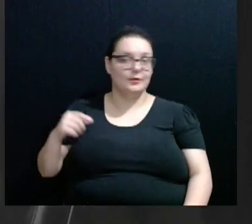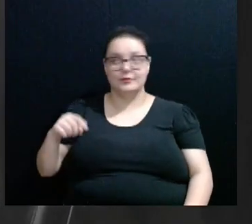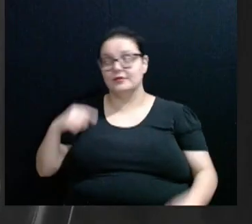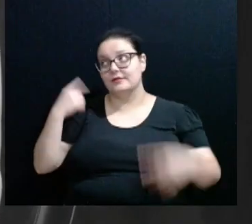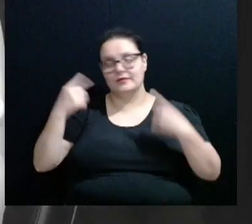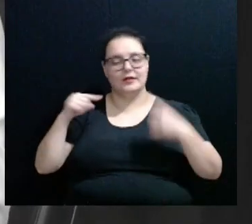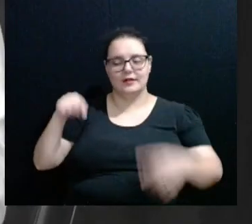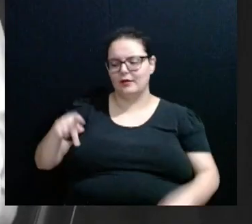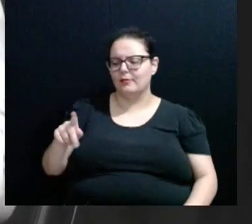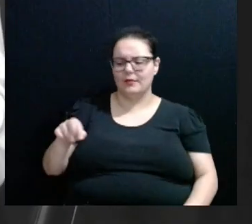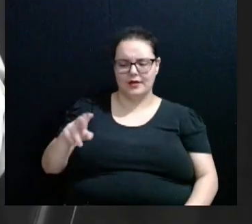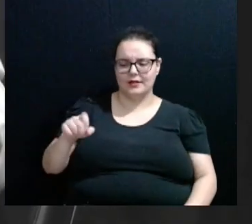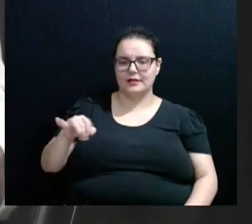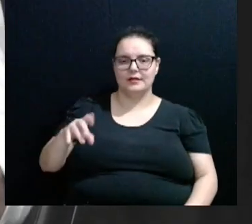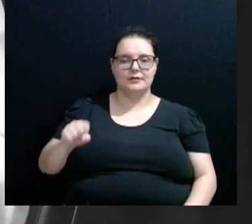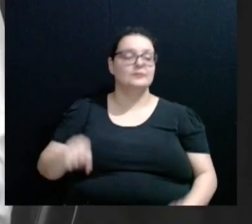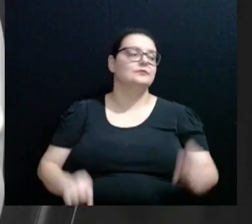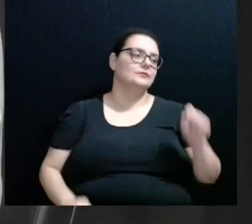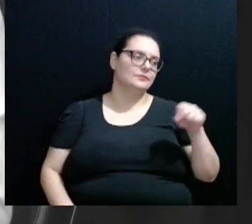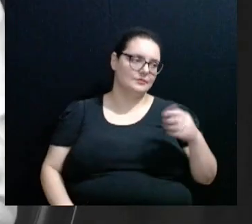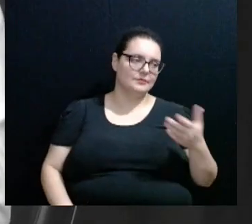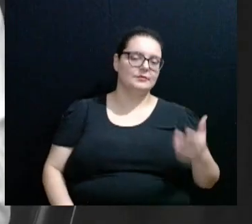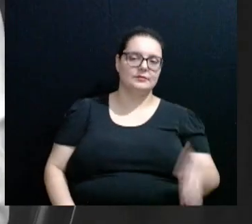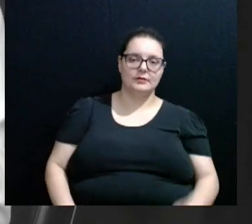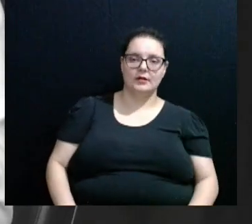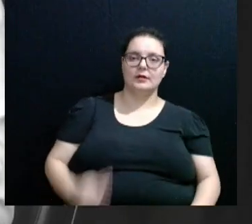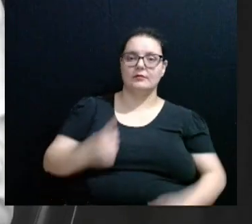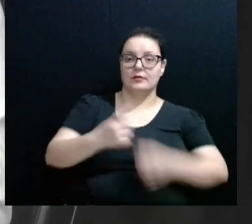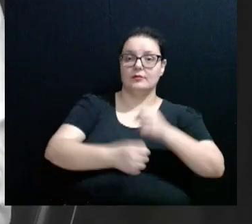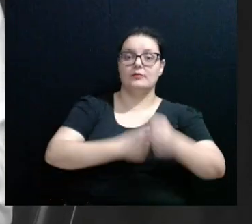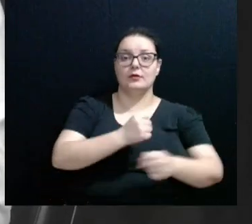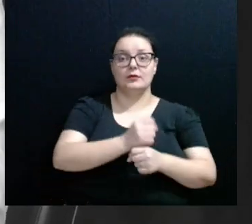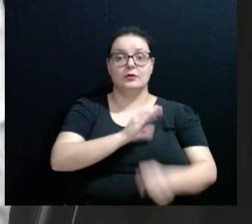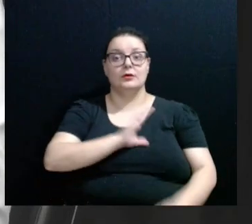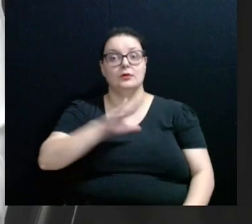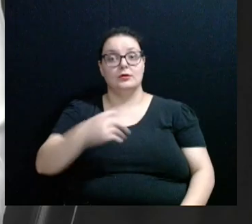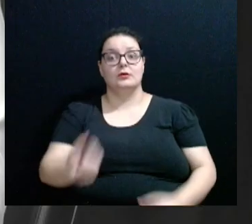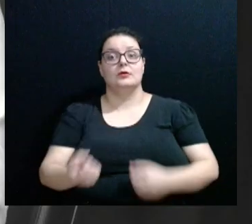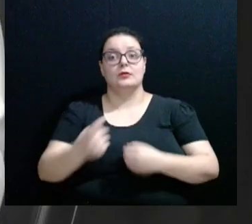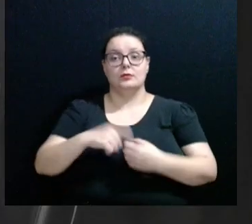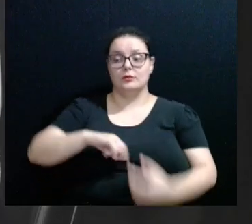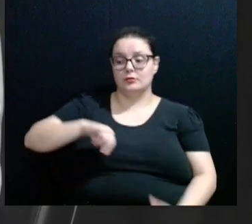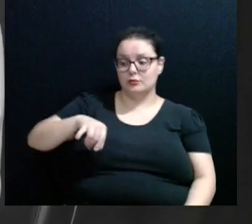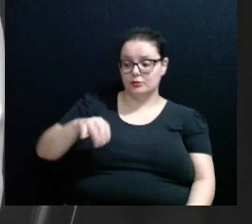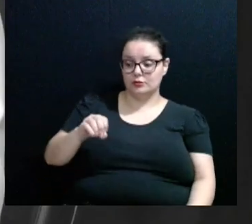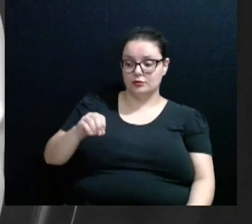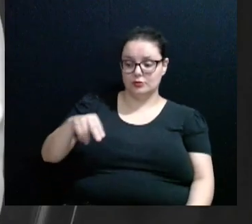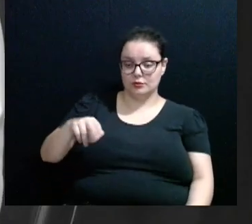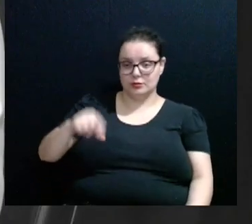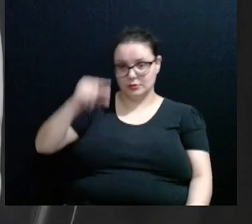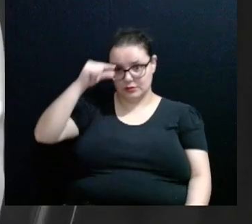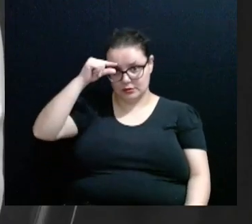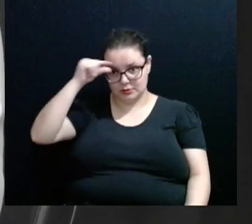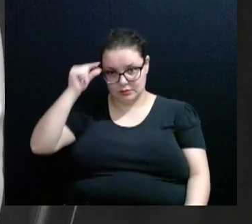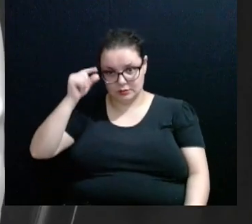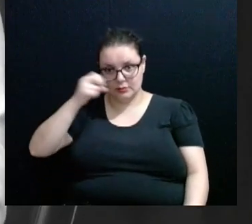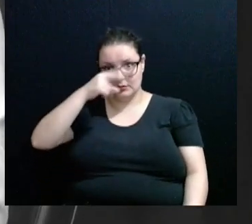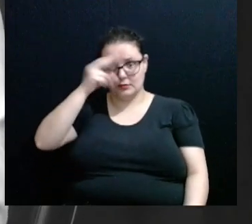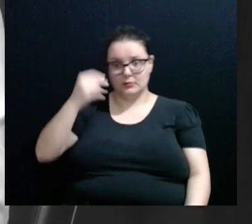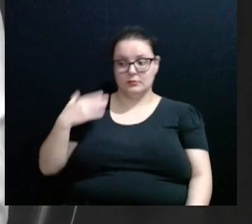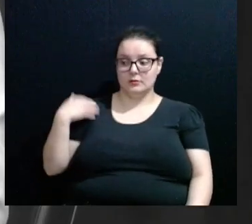Lá é. E aí eu saí, fiquei um ano no Canadá. Quando eu voltei, o Jonas, o prefeito Jonas na época, me convidou e falou assim,